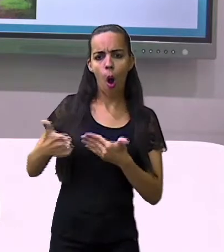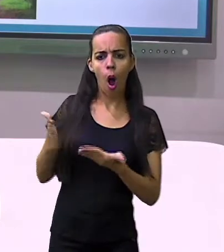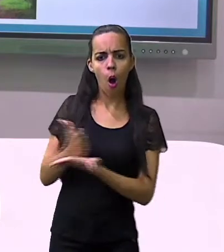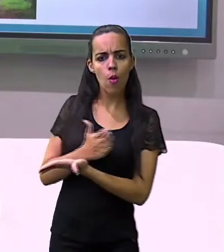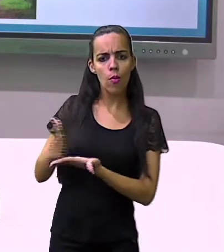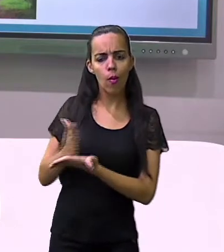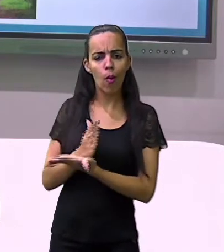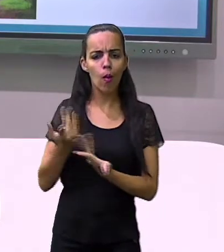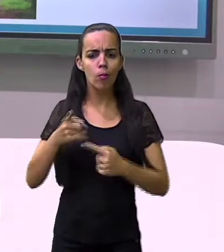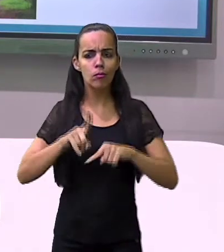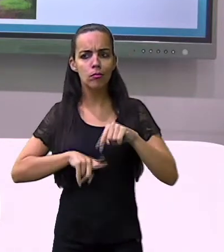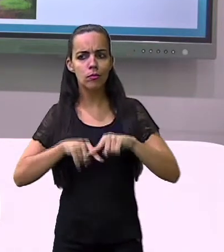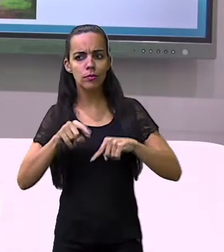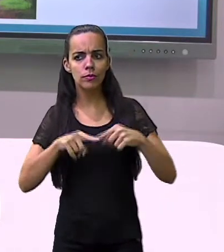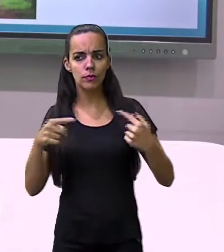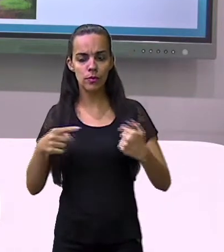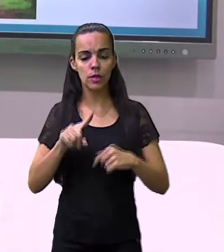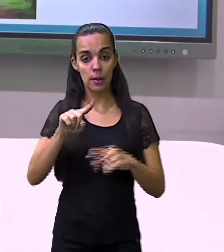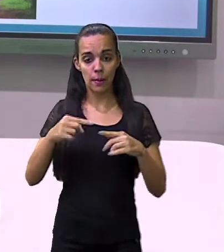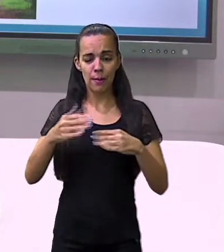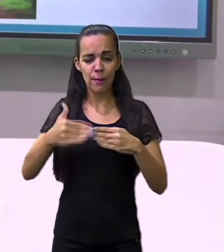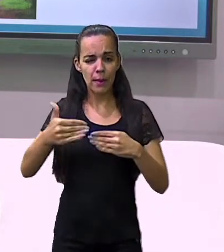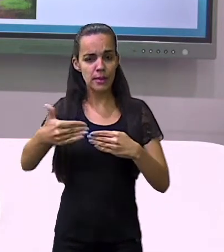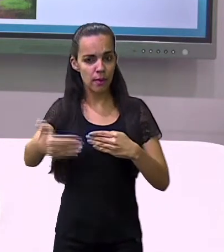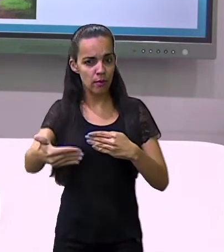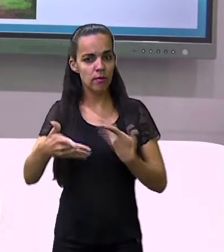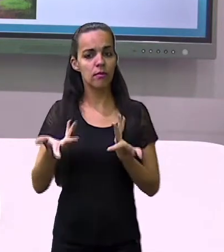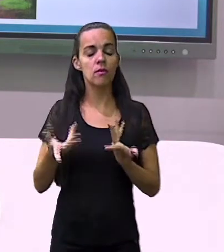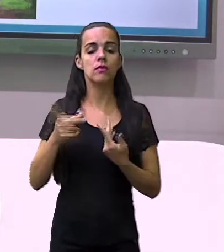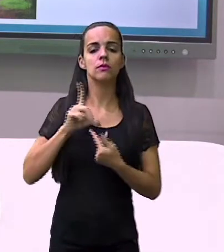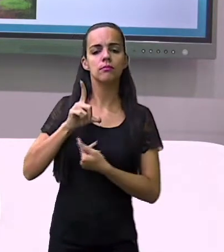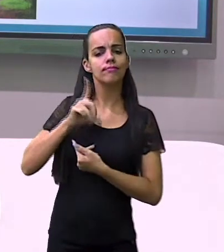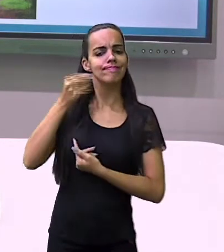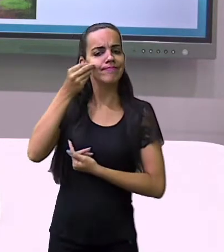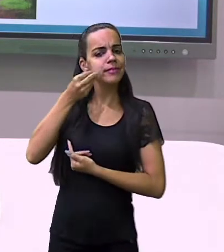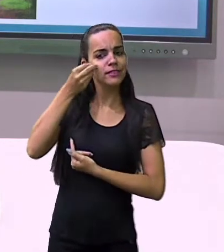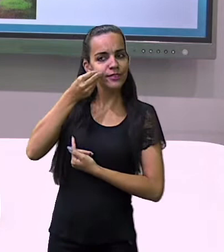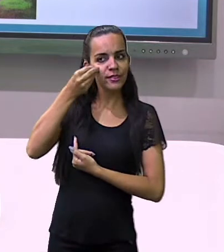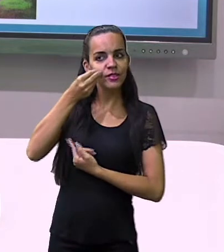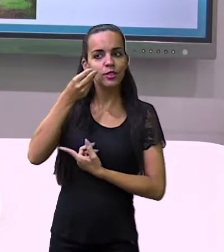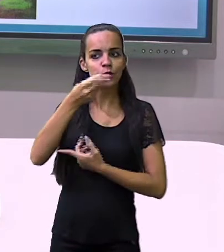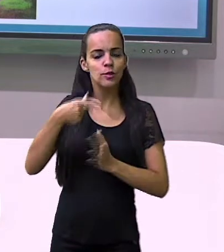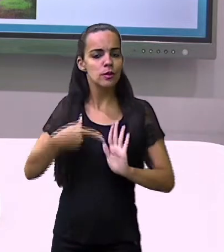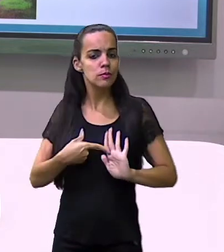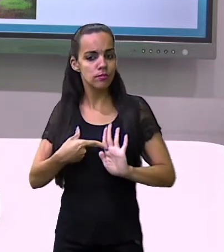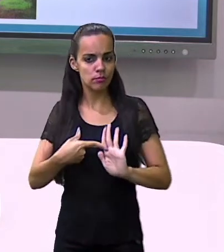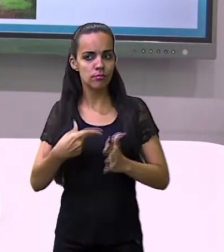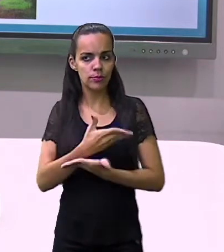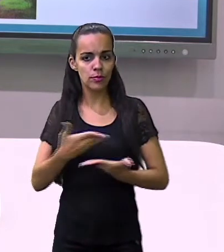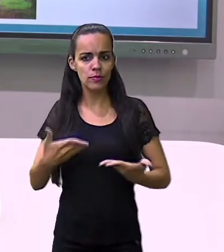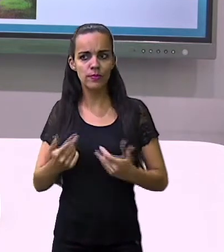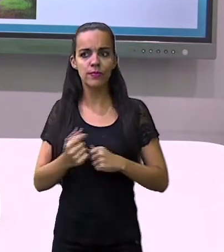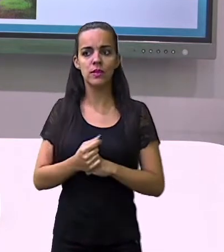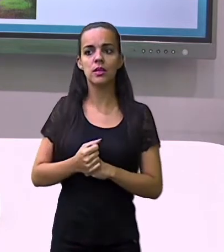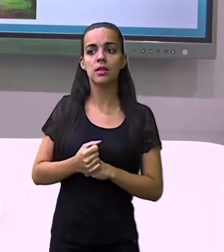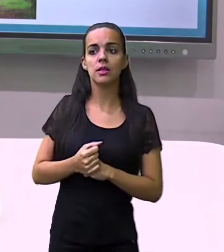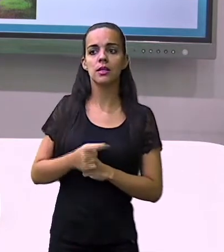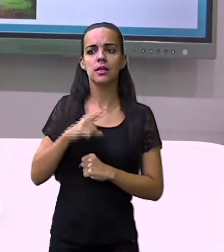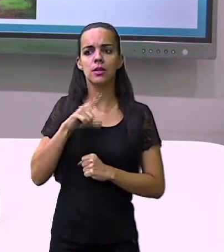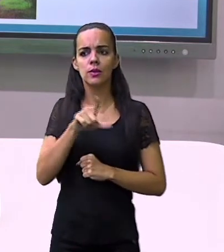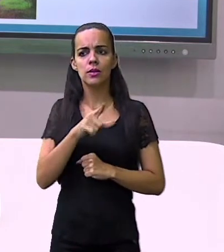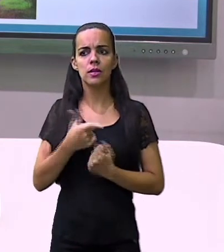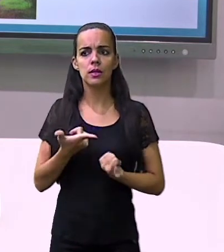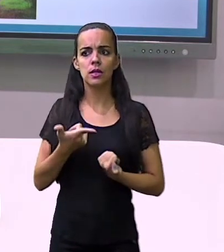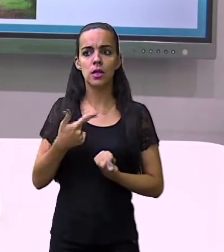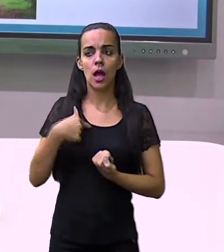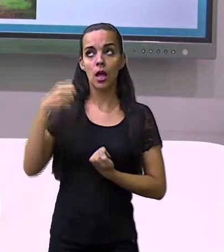que mais para frente nós vamos fazer algumas experiências, mas eu gostaria de mostrar para você. Provando aí que a